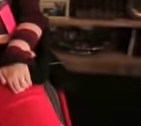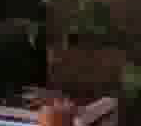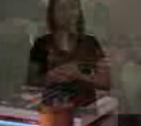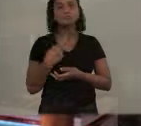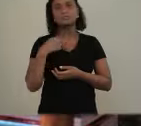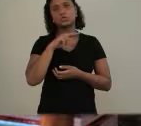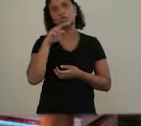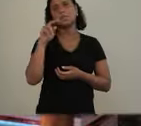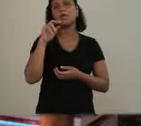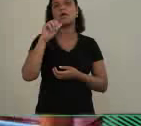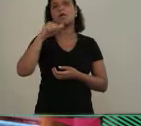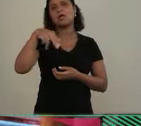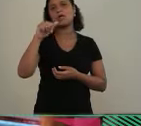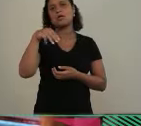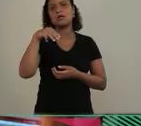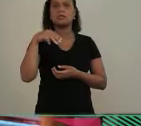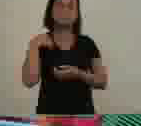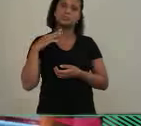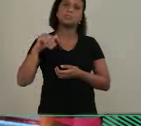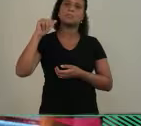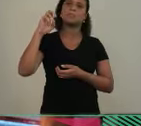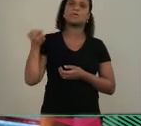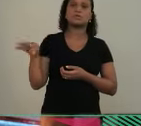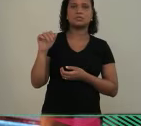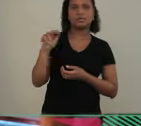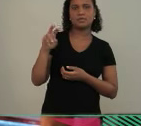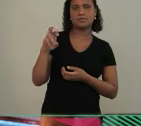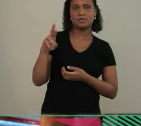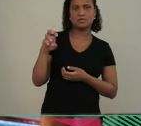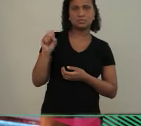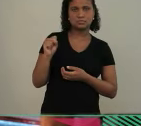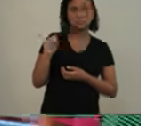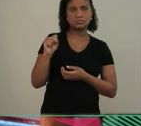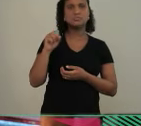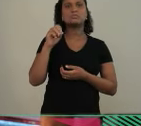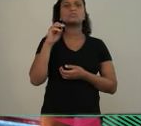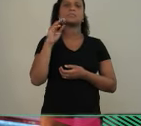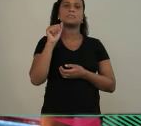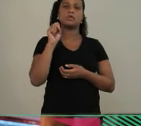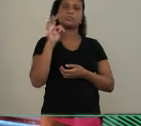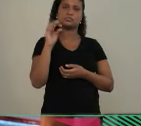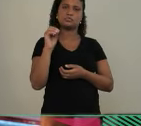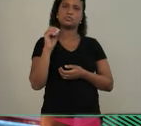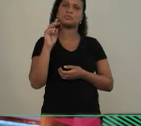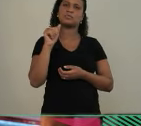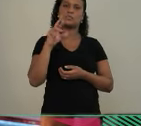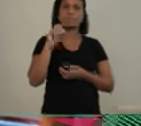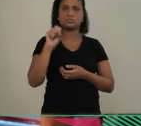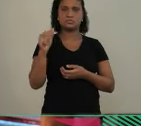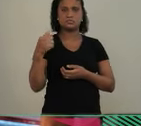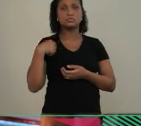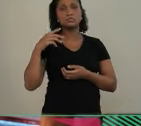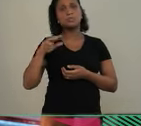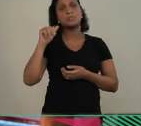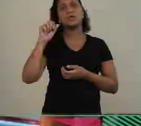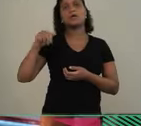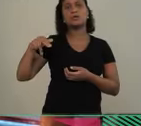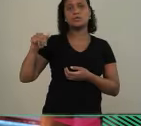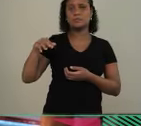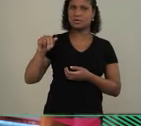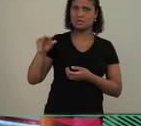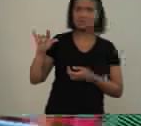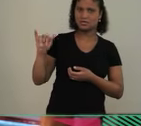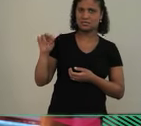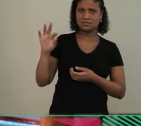jaleco branco. Meu nome é Ana May Tavares Bastos Barbosa, sou mãe de Ana Amália Tavares Bastos Barbosa.